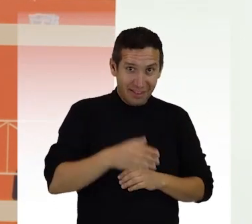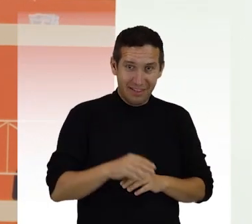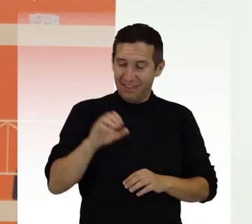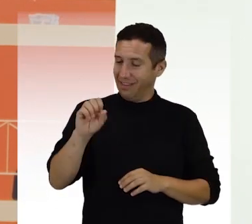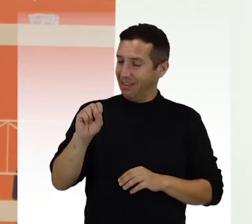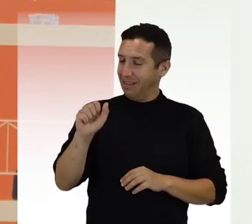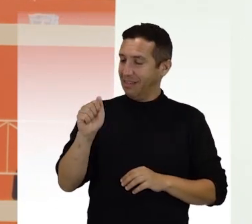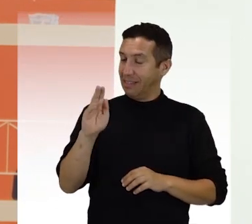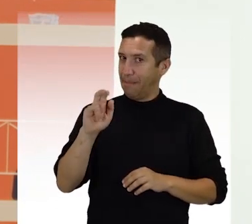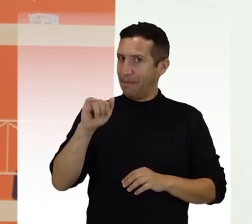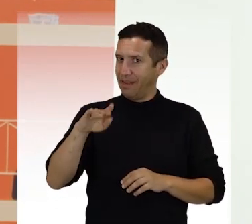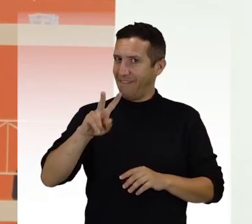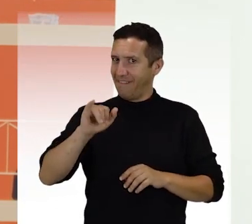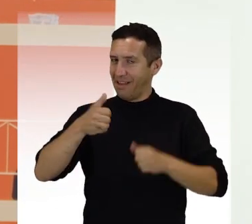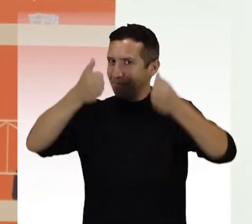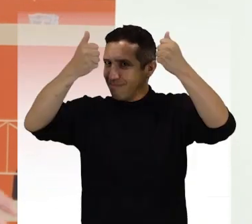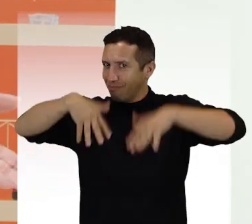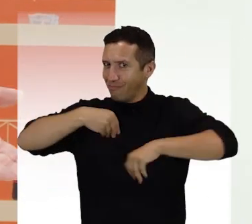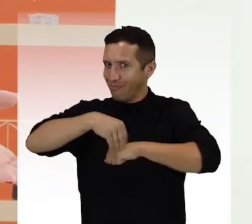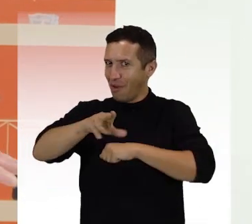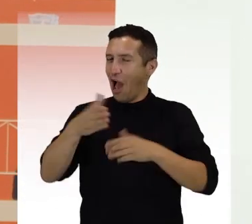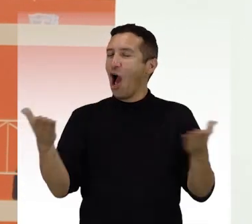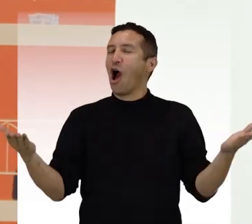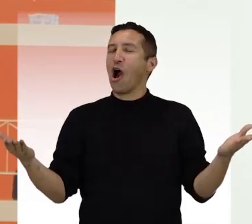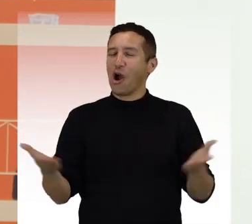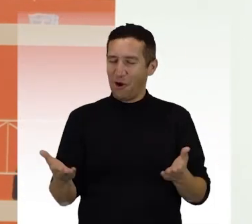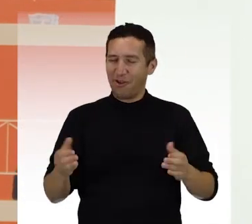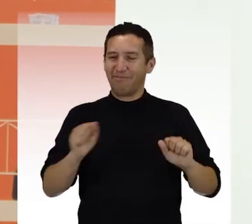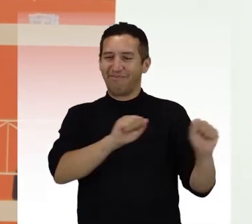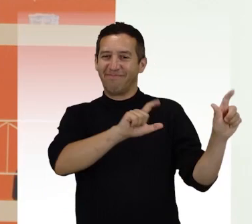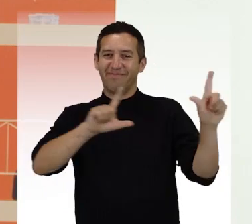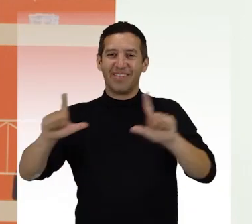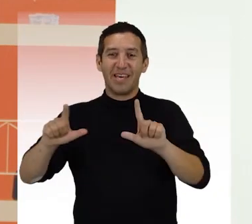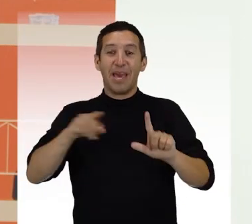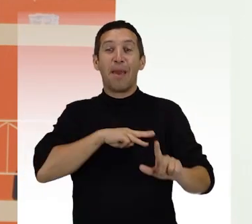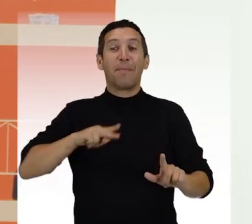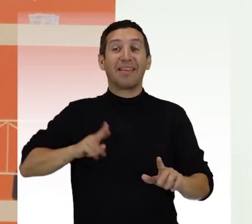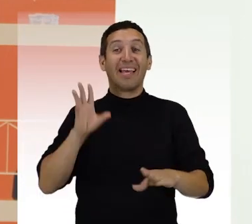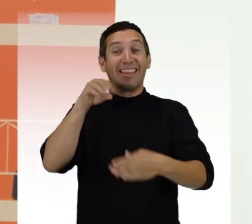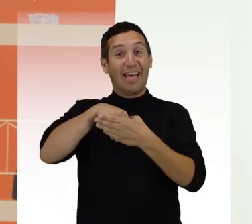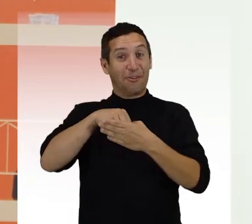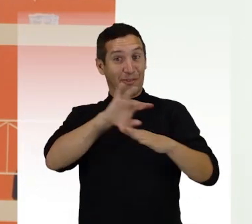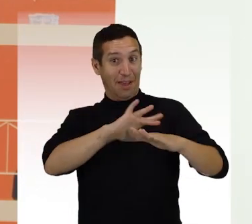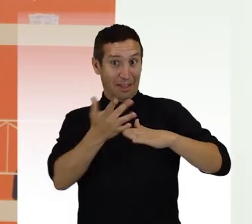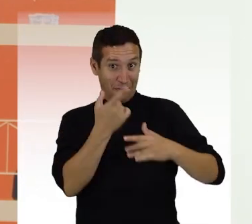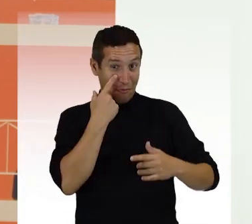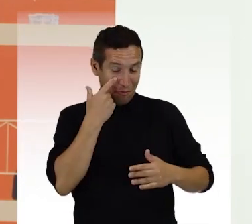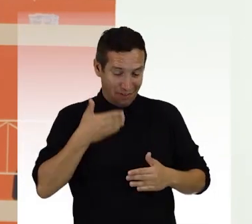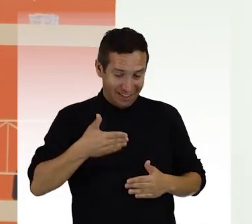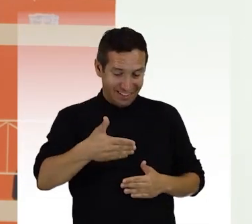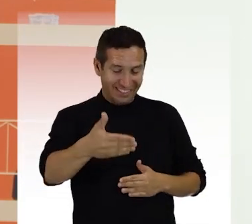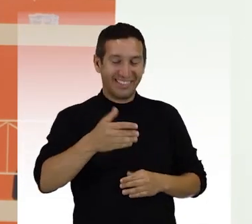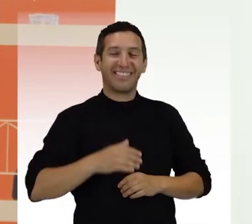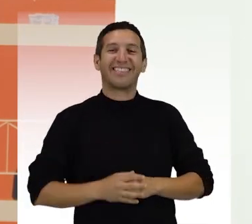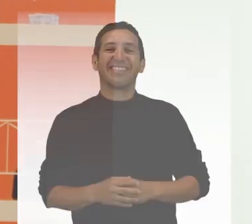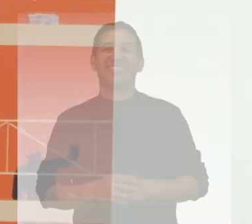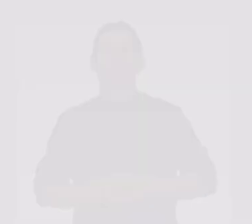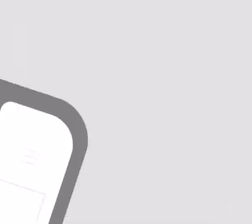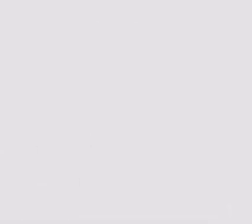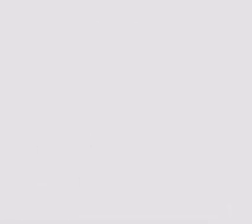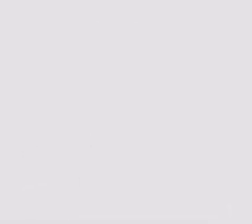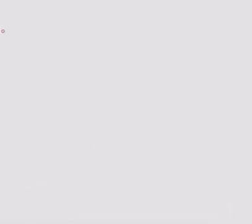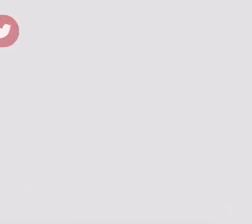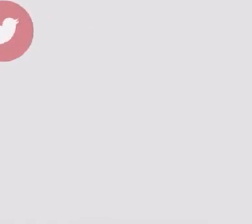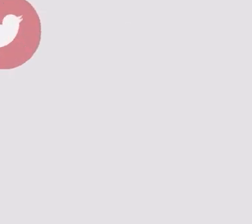redes no último mês do ano passado? A Sabrina Menezes conta pra gente agora no nosso quadro MPT nas